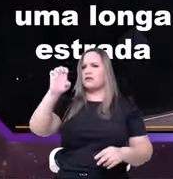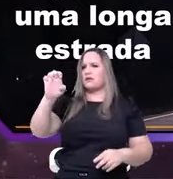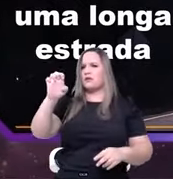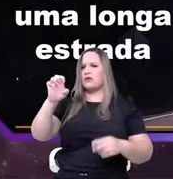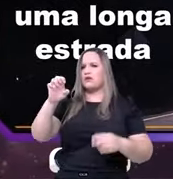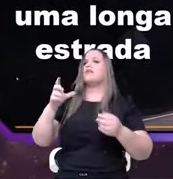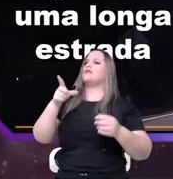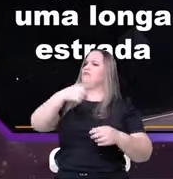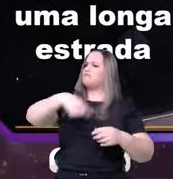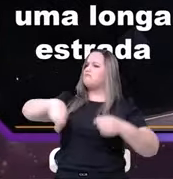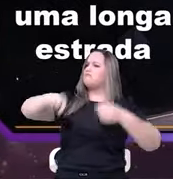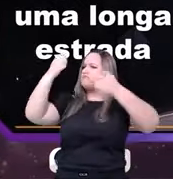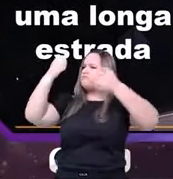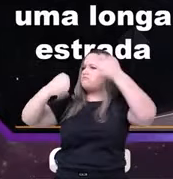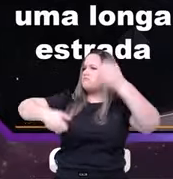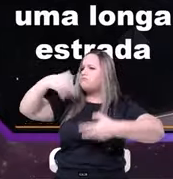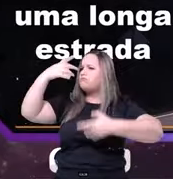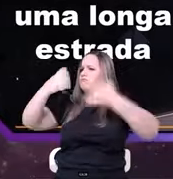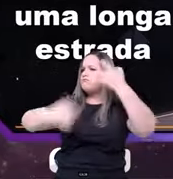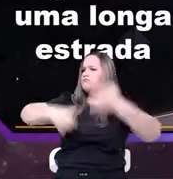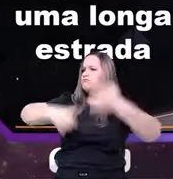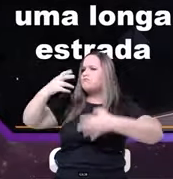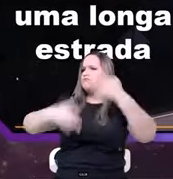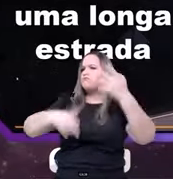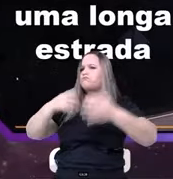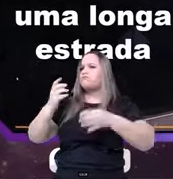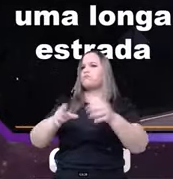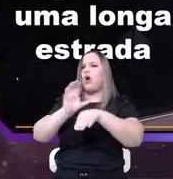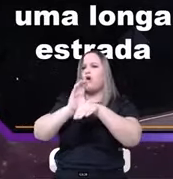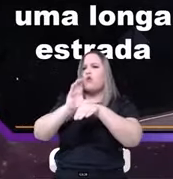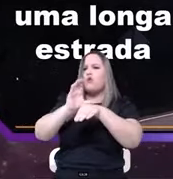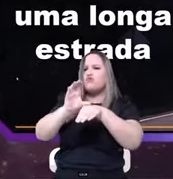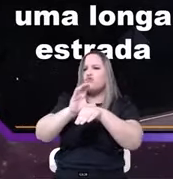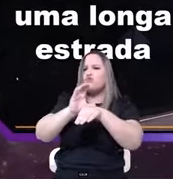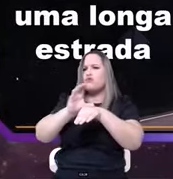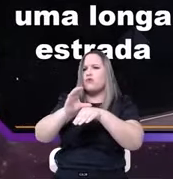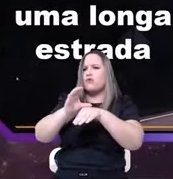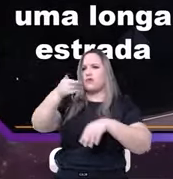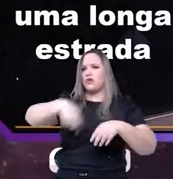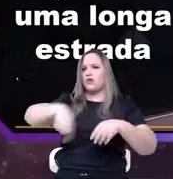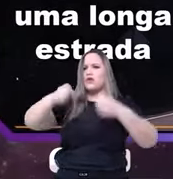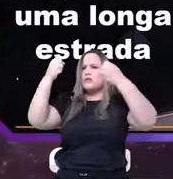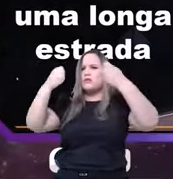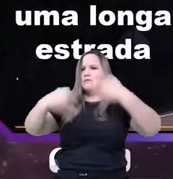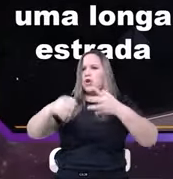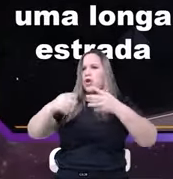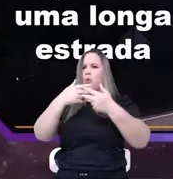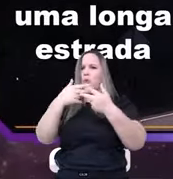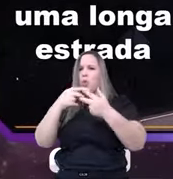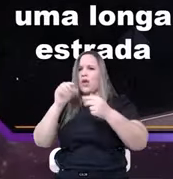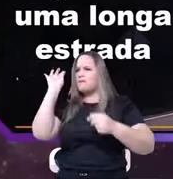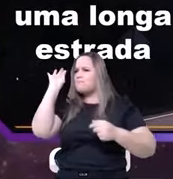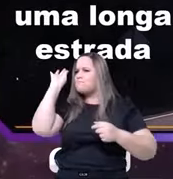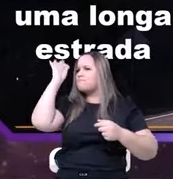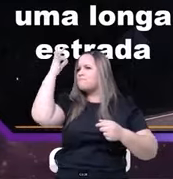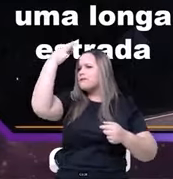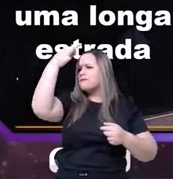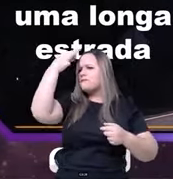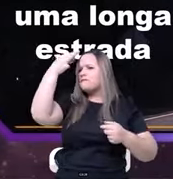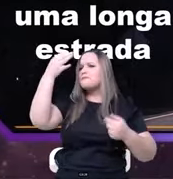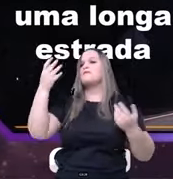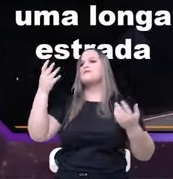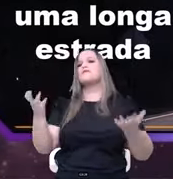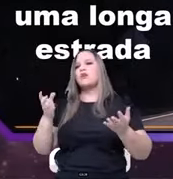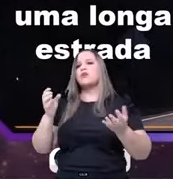Mas, assim, a constituição do que nós chamamos de manifesto ágil, ou da definição de ágil,